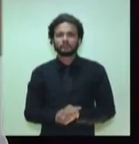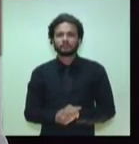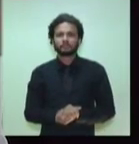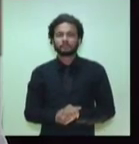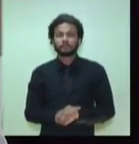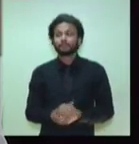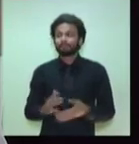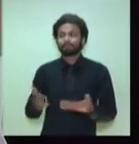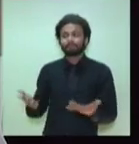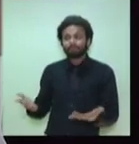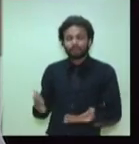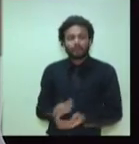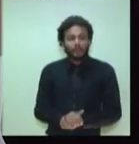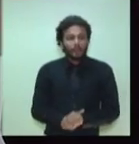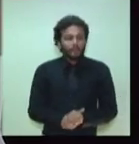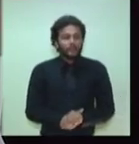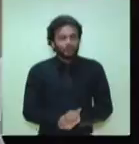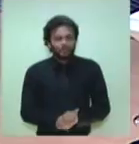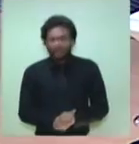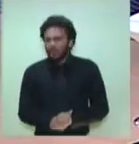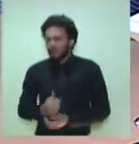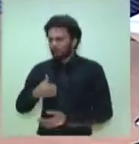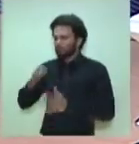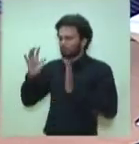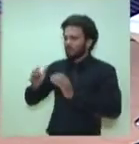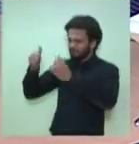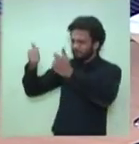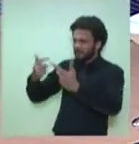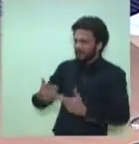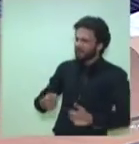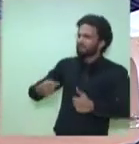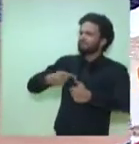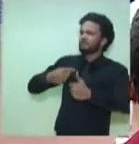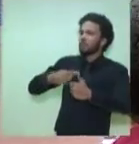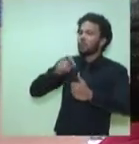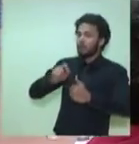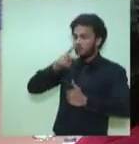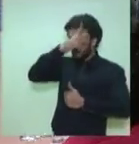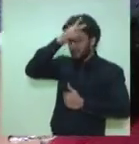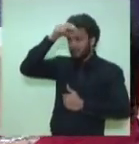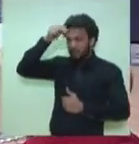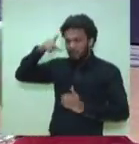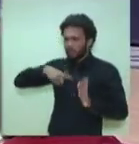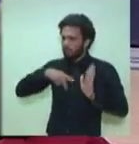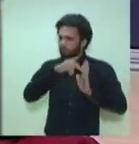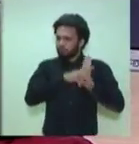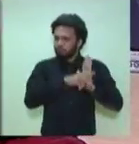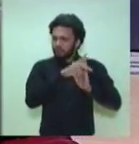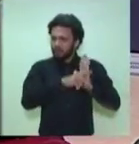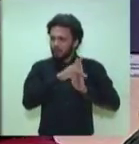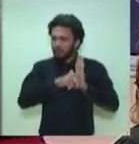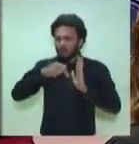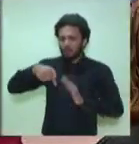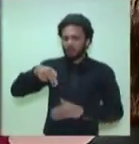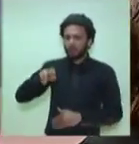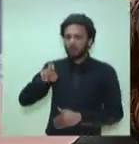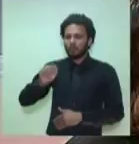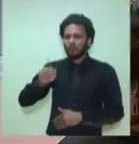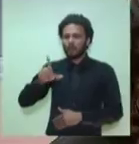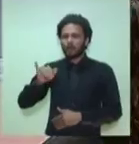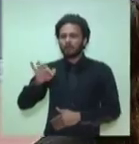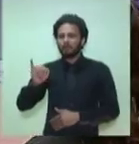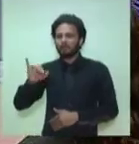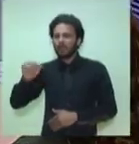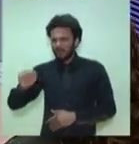Bem, olha lá. É justamente isso que eu falei na minha primeira fala. A prefeitura tem um programa Qualifica, que existiu desde